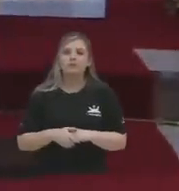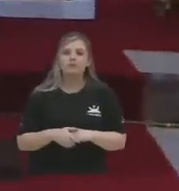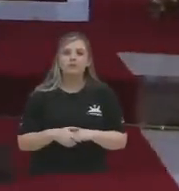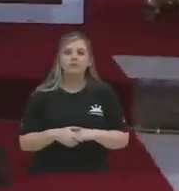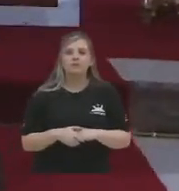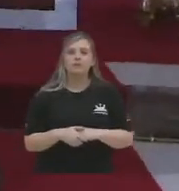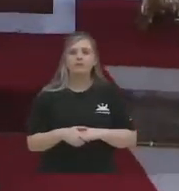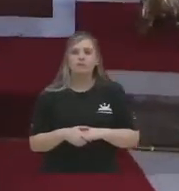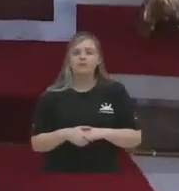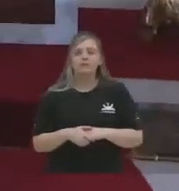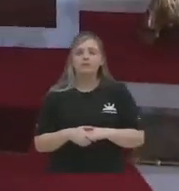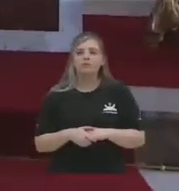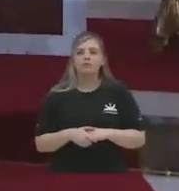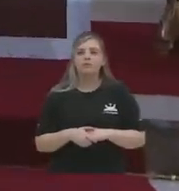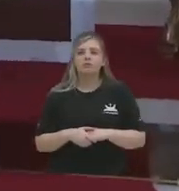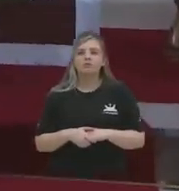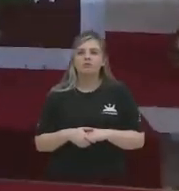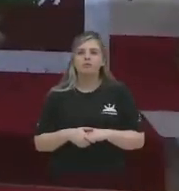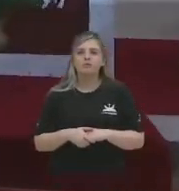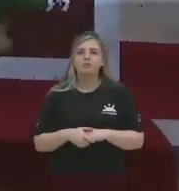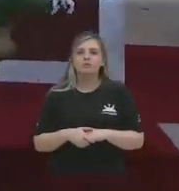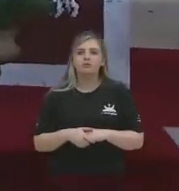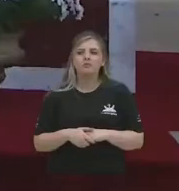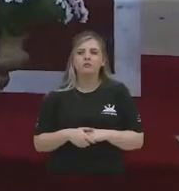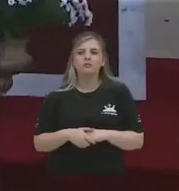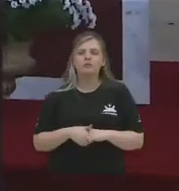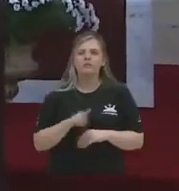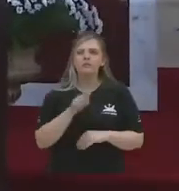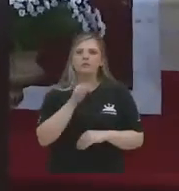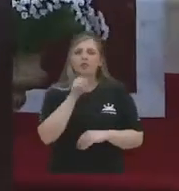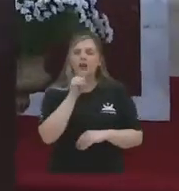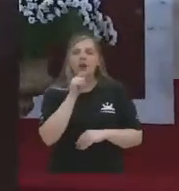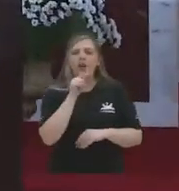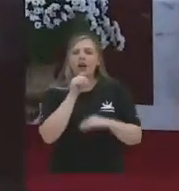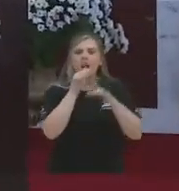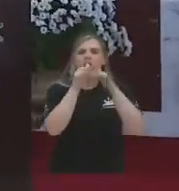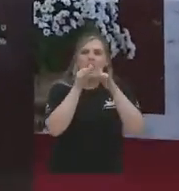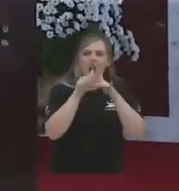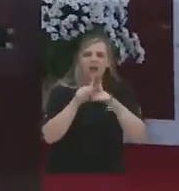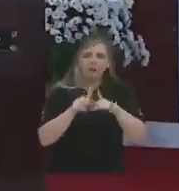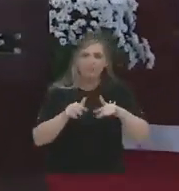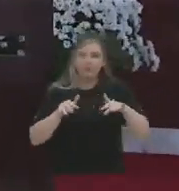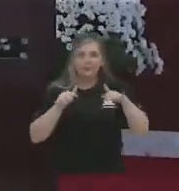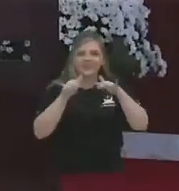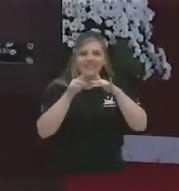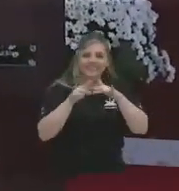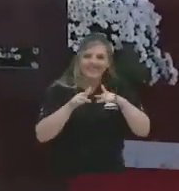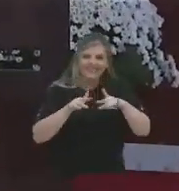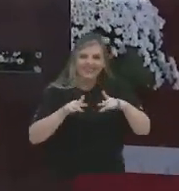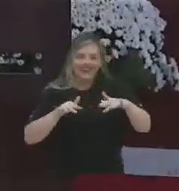Tem águas bem melhor do que aqui tem naquele poço,